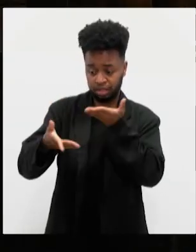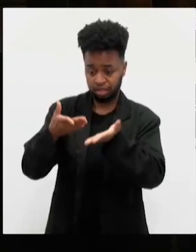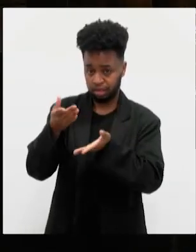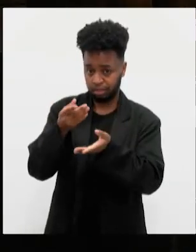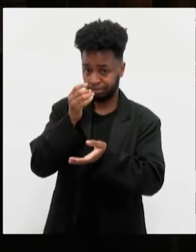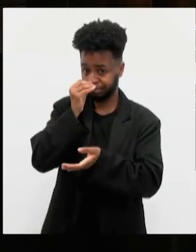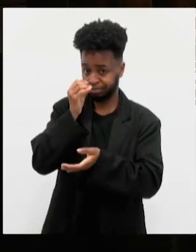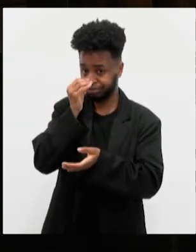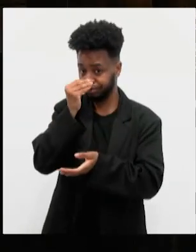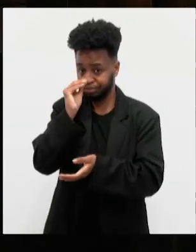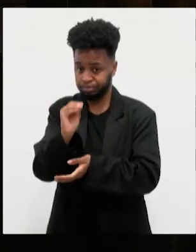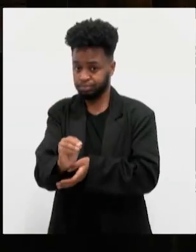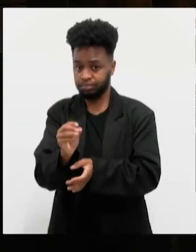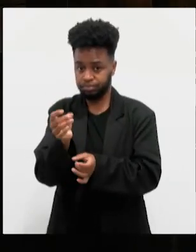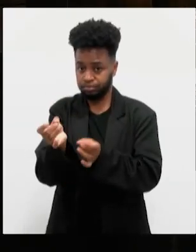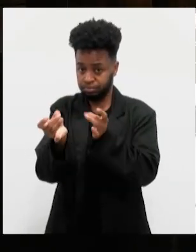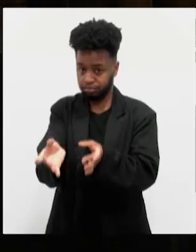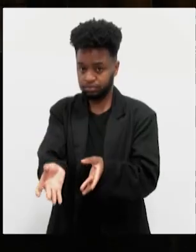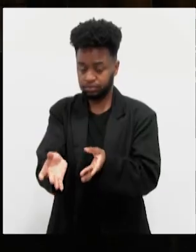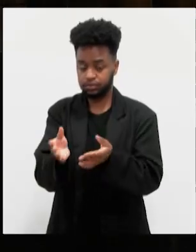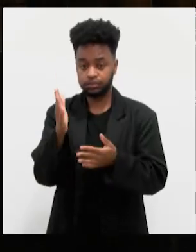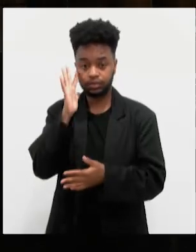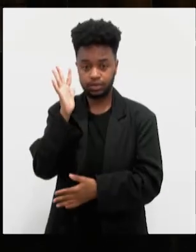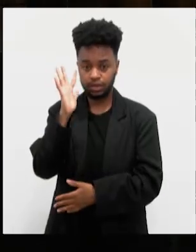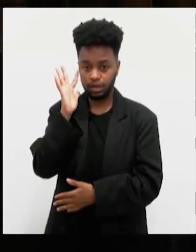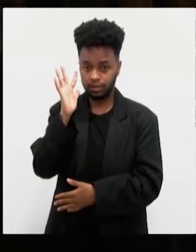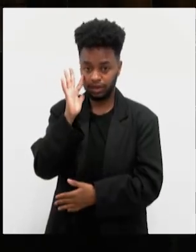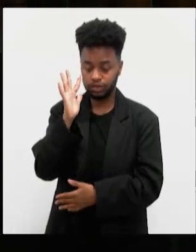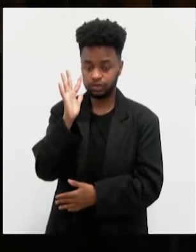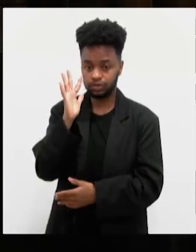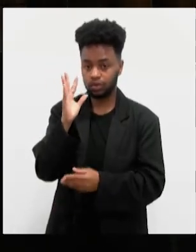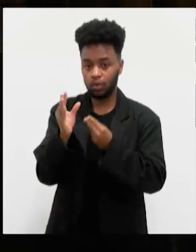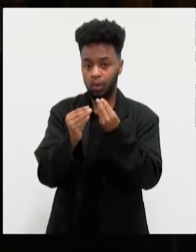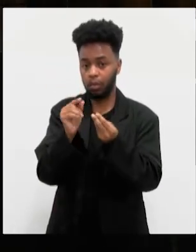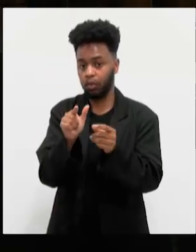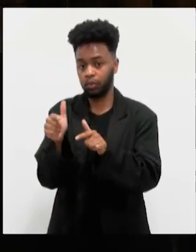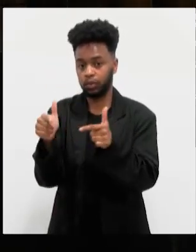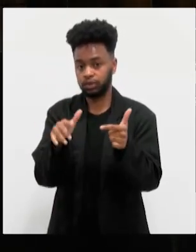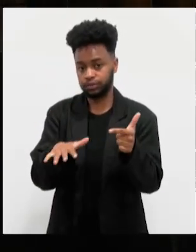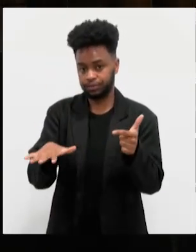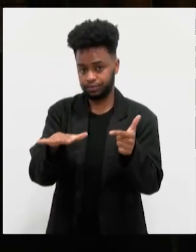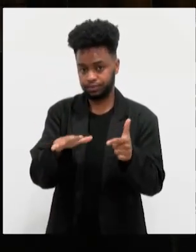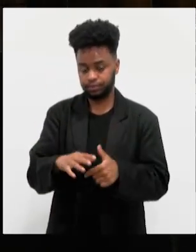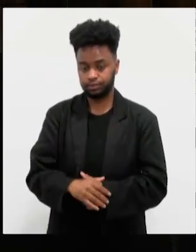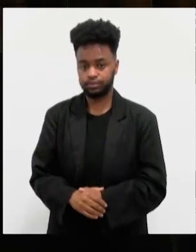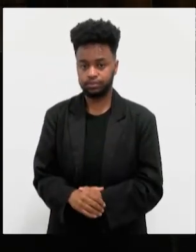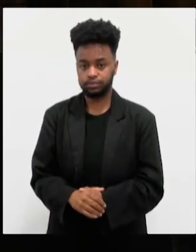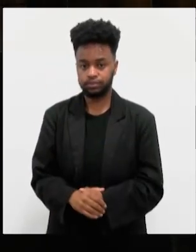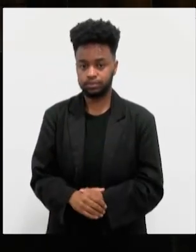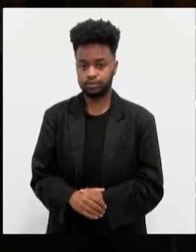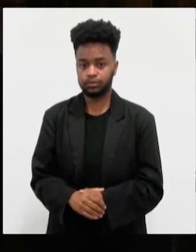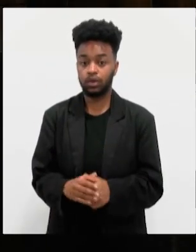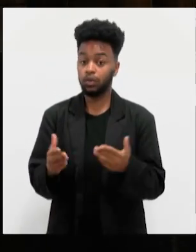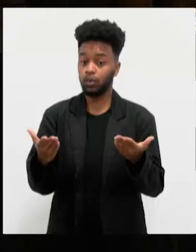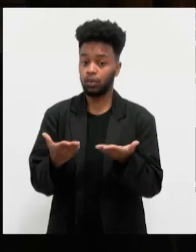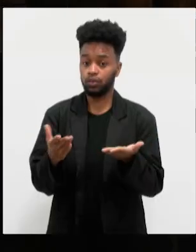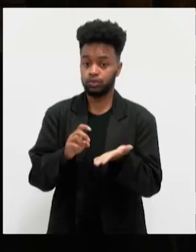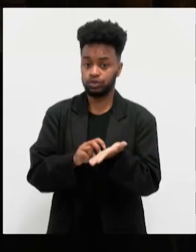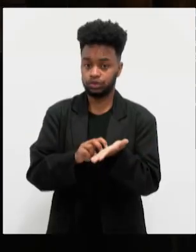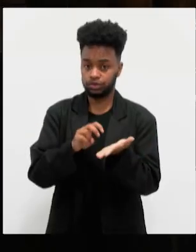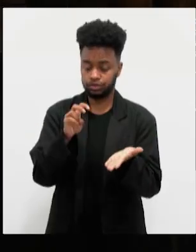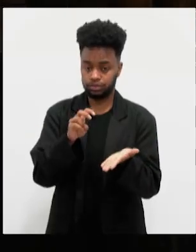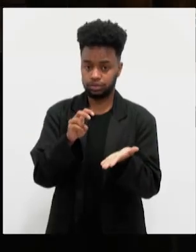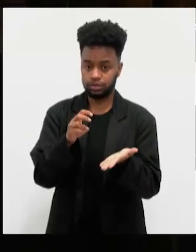desleixo, que fará outras áreas. Hoje pela manhã,